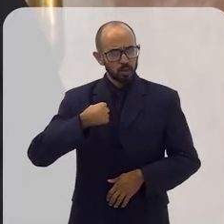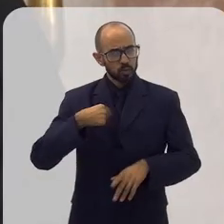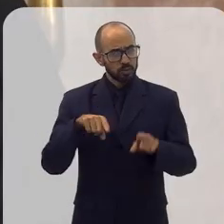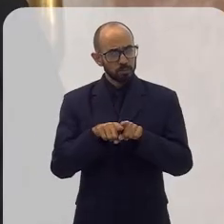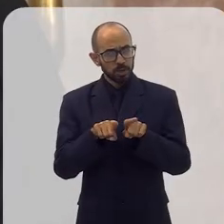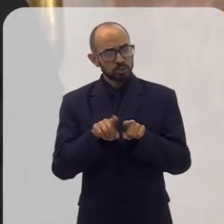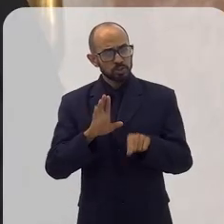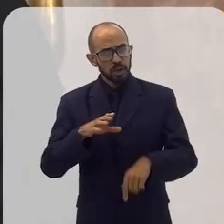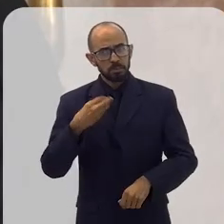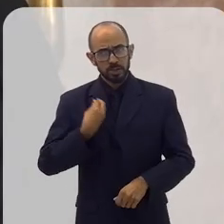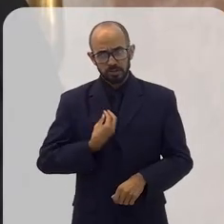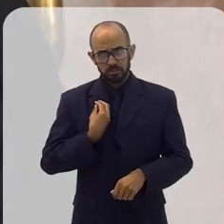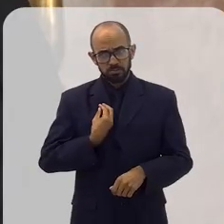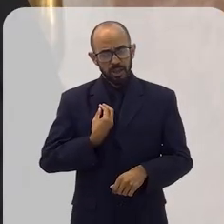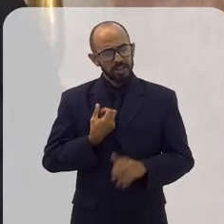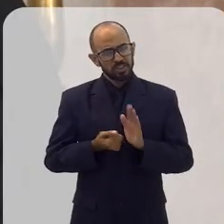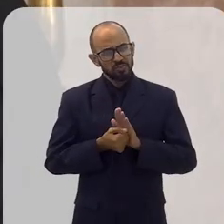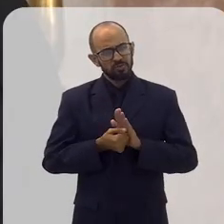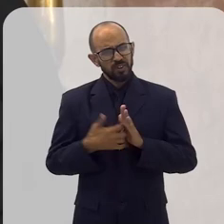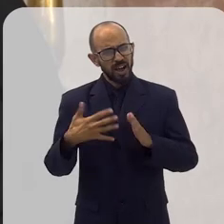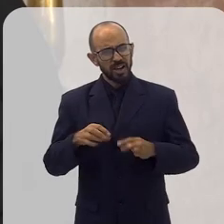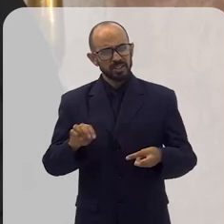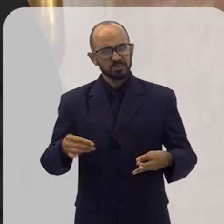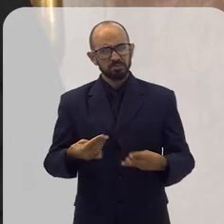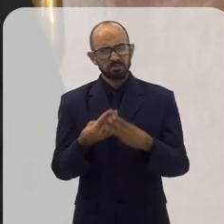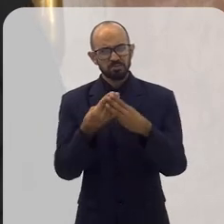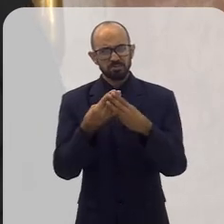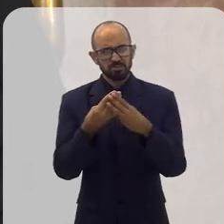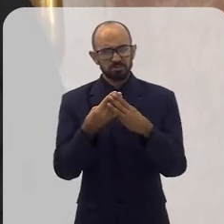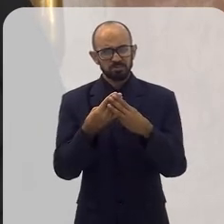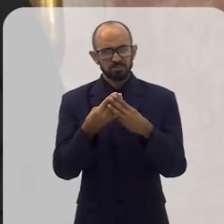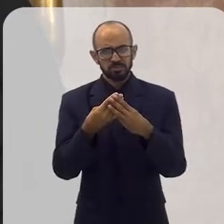participem. Eu também já participei em vários ofícios,